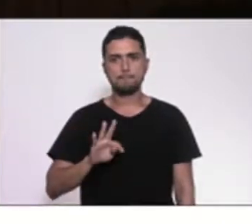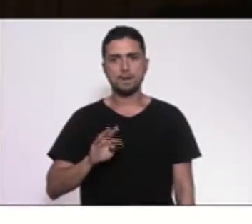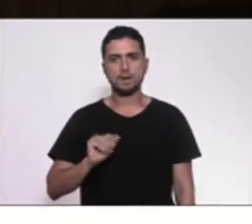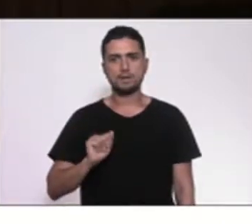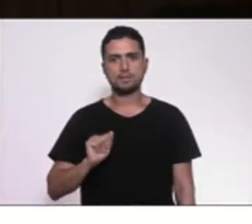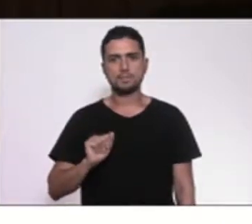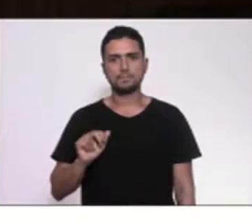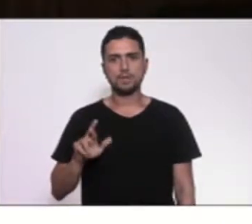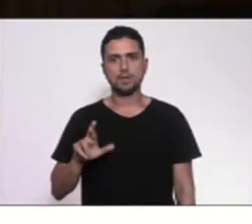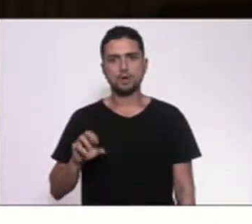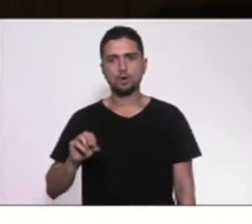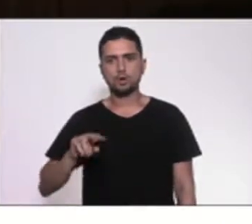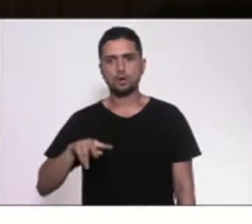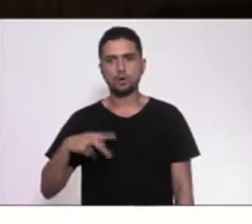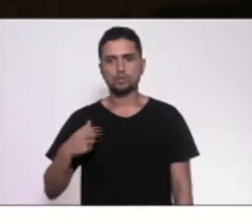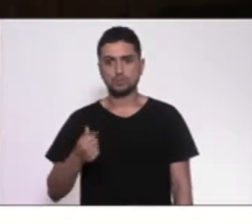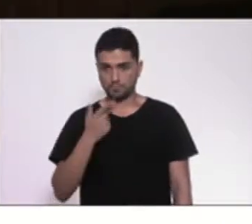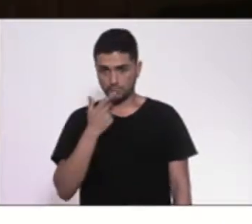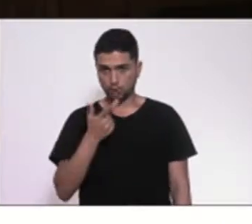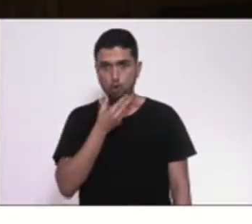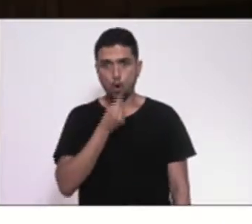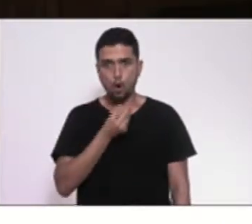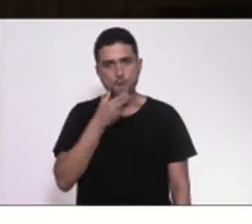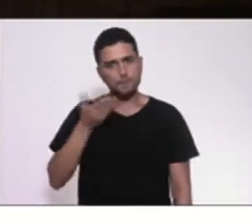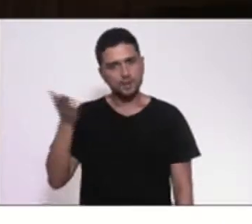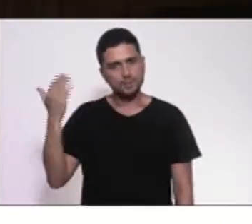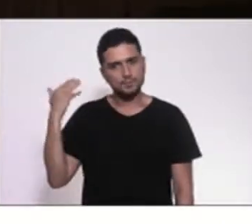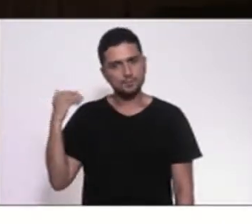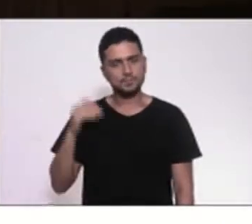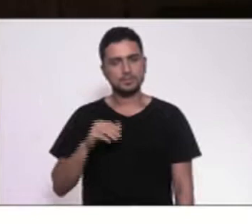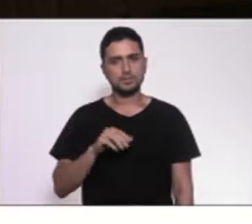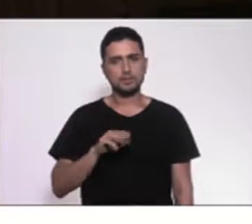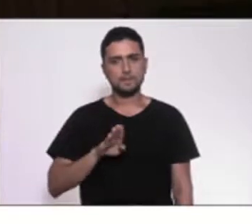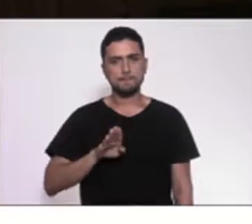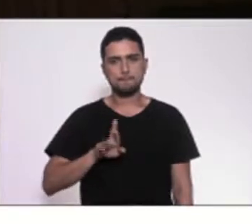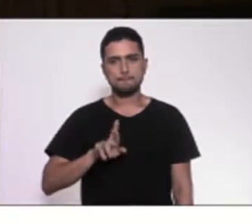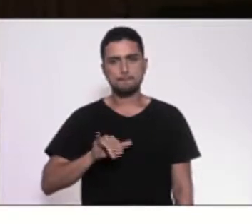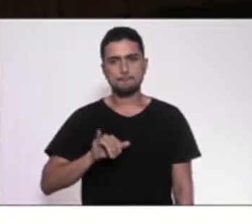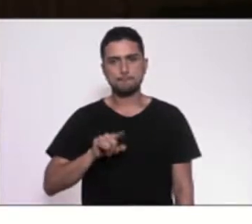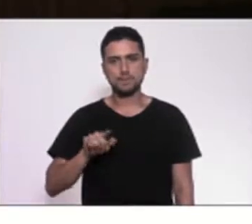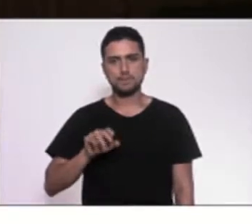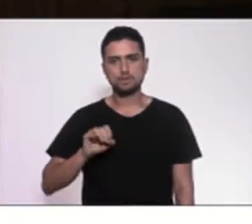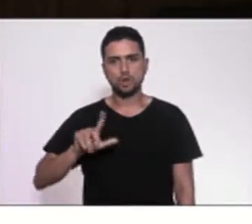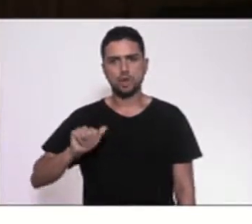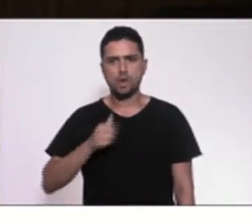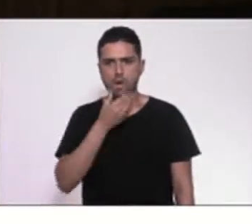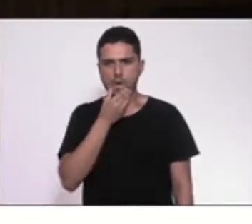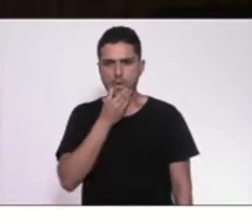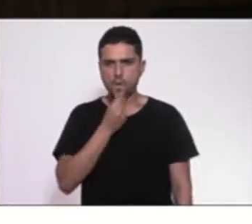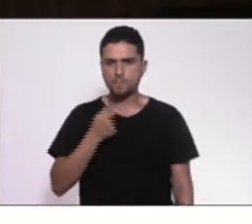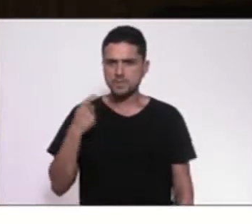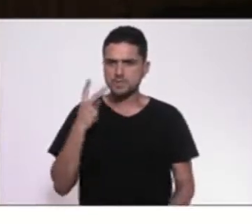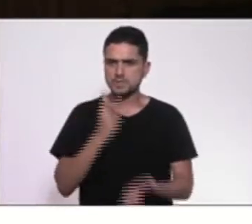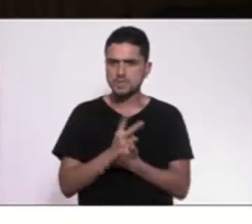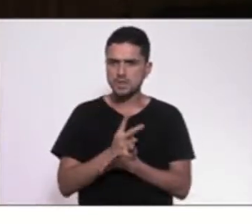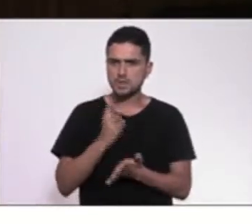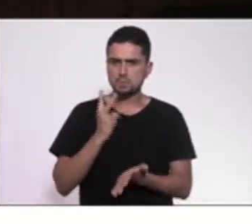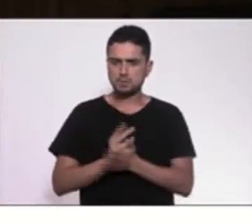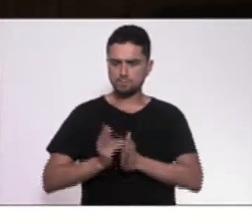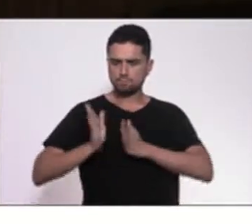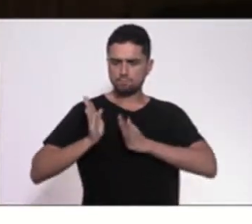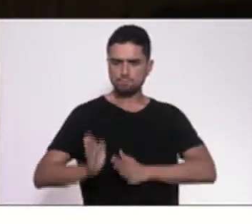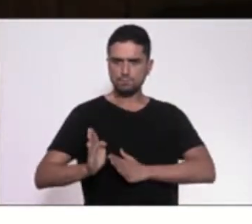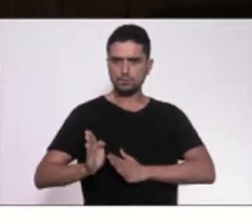citou Leonel de Moura Brizola, que tinha sempre uma posição absolutamente